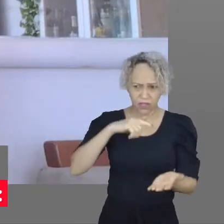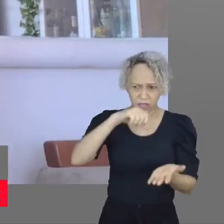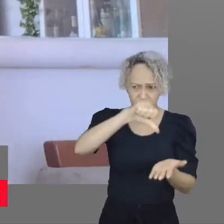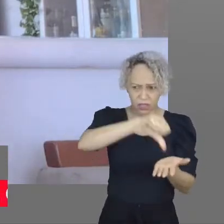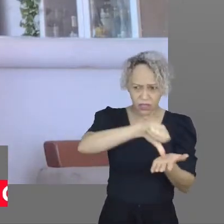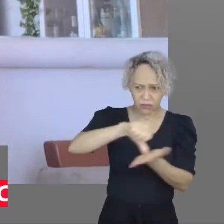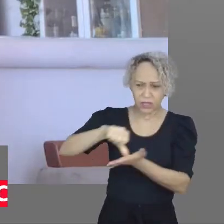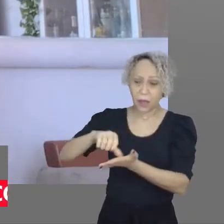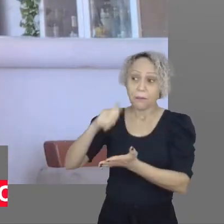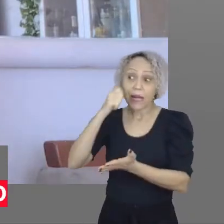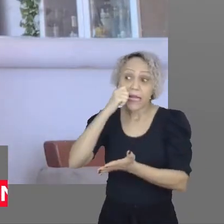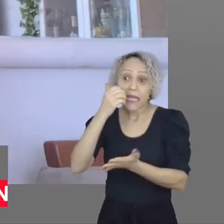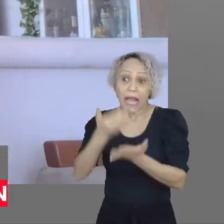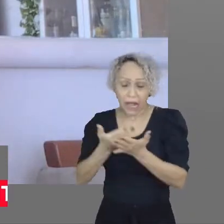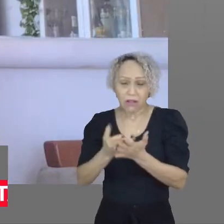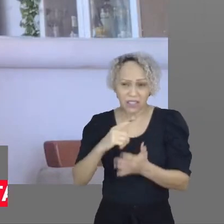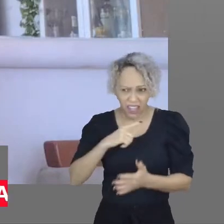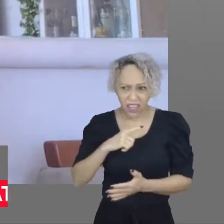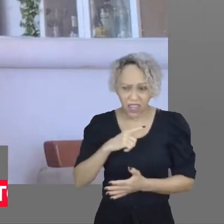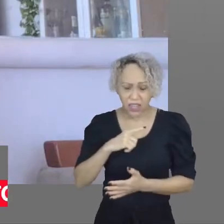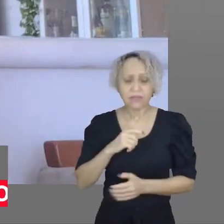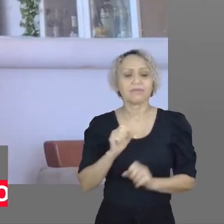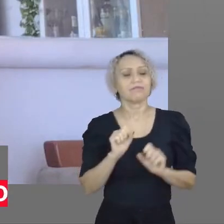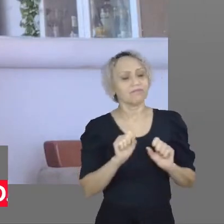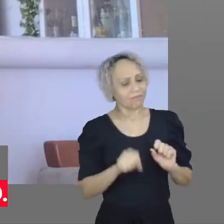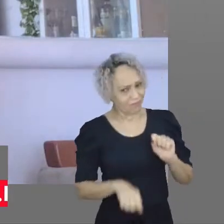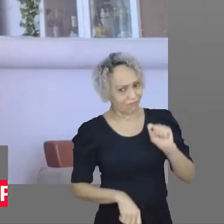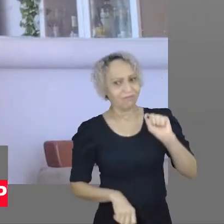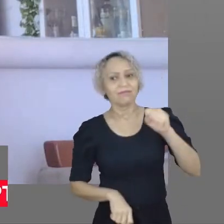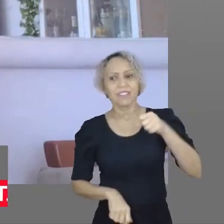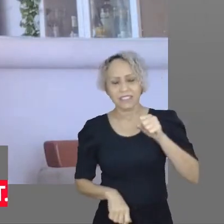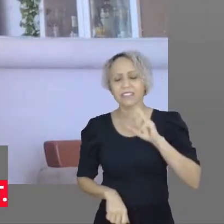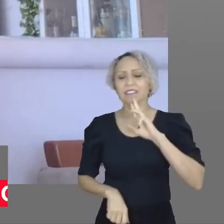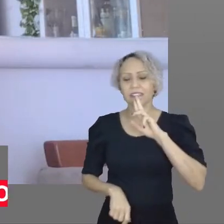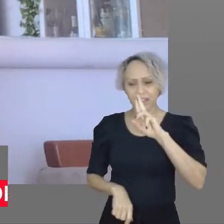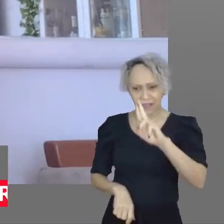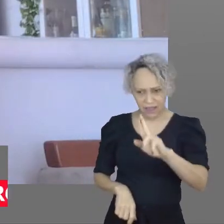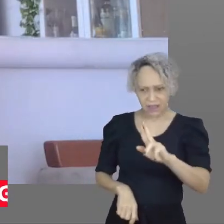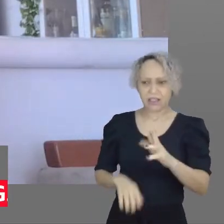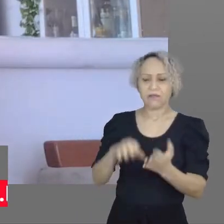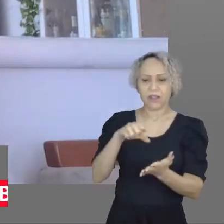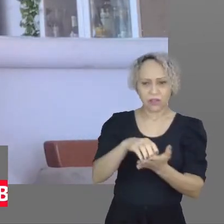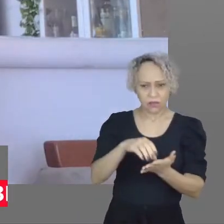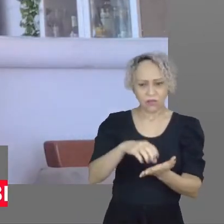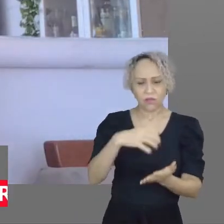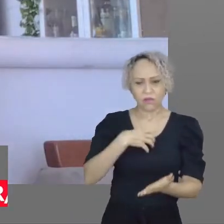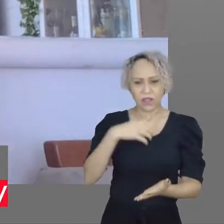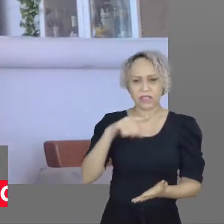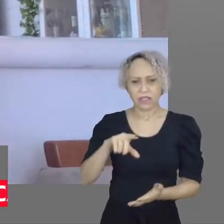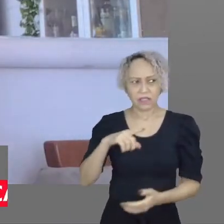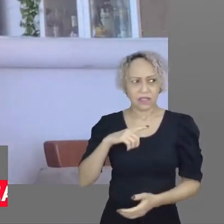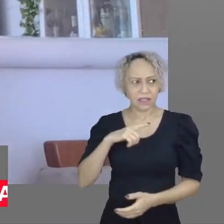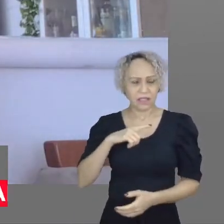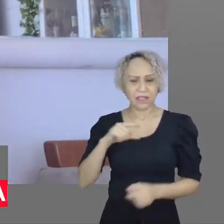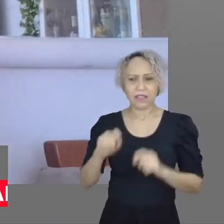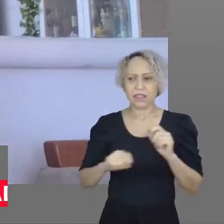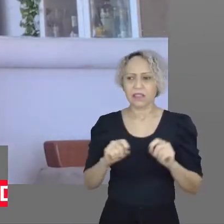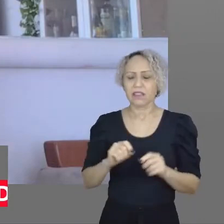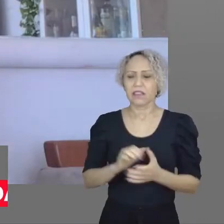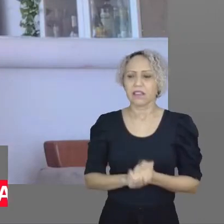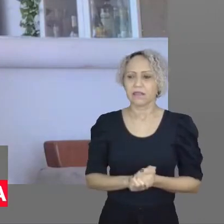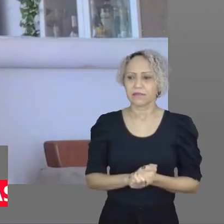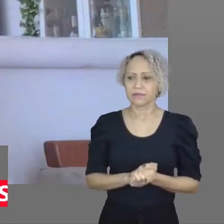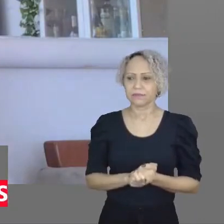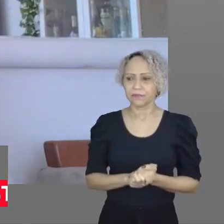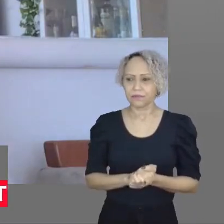para dirigentes do PT. Quero convidar todo mundo para seguir as redes da Escola Nacional de Formação Política, da Fundação Perseu Abramo, que